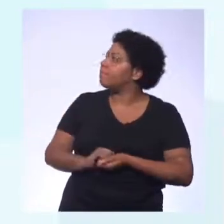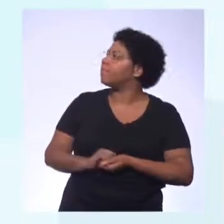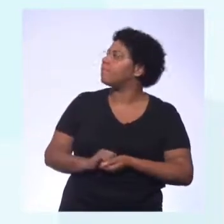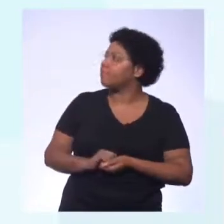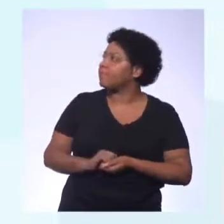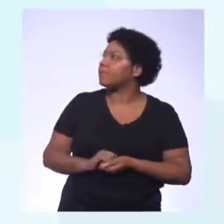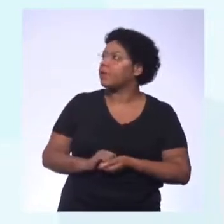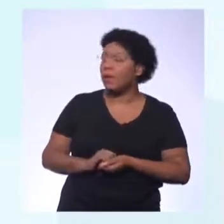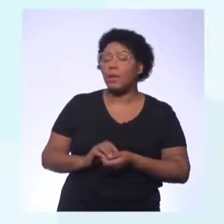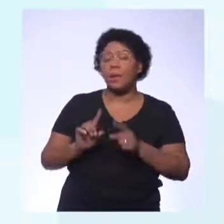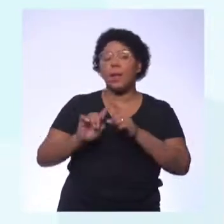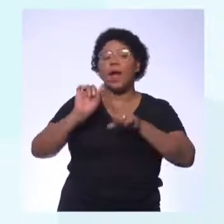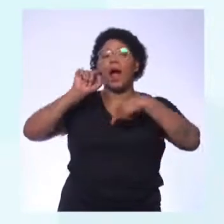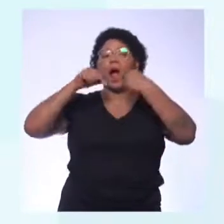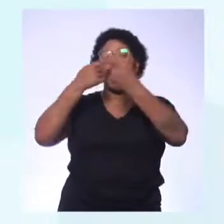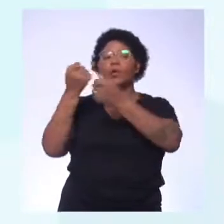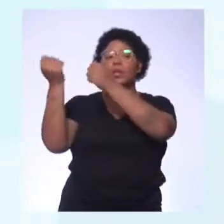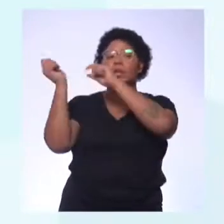Agora, uma próxima imagem.